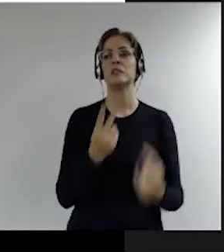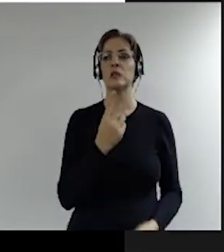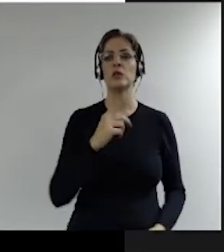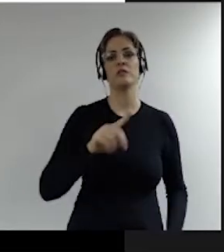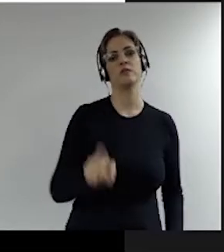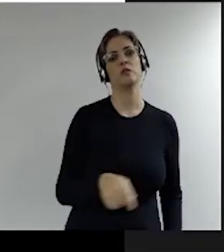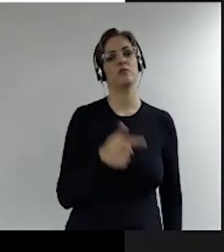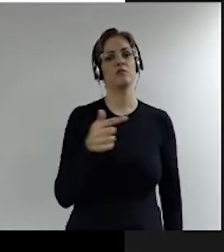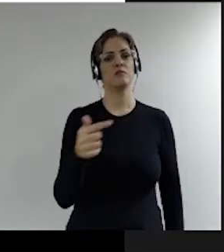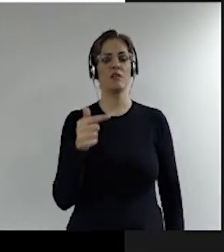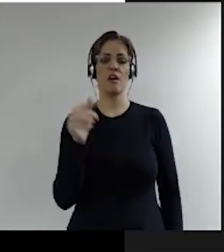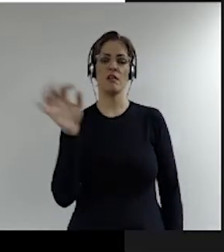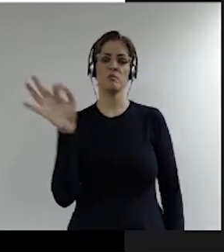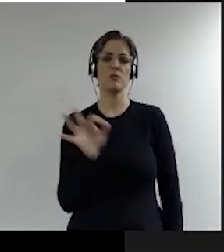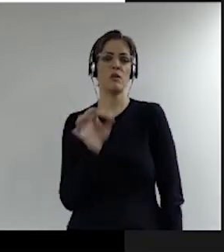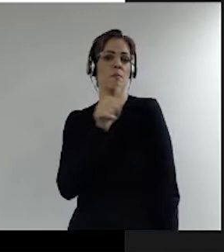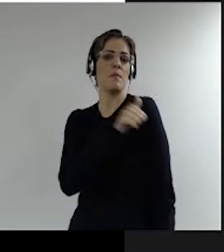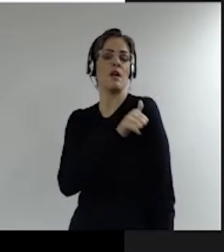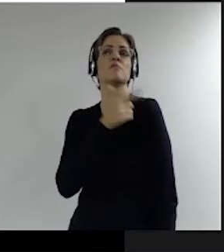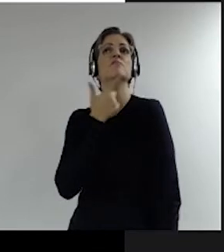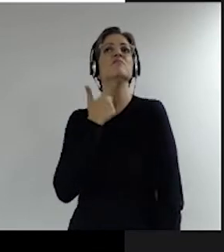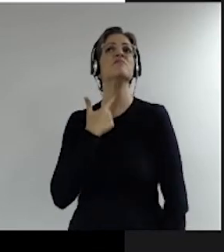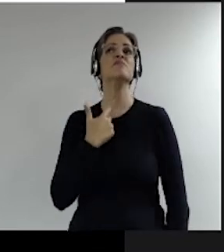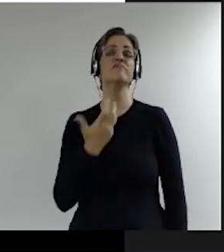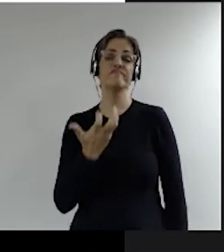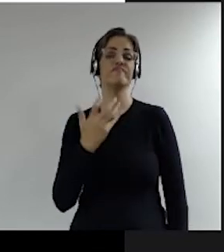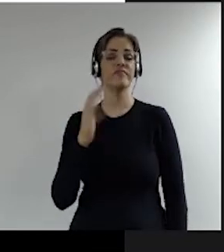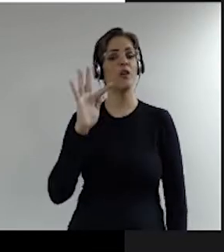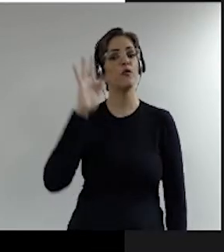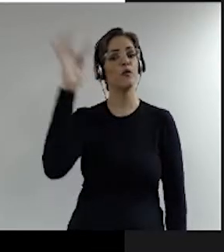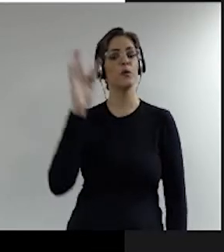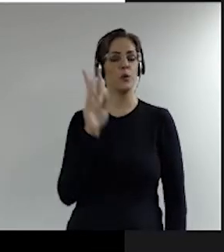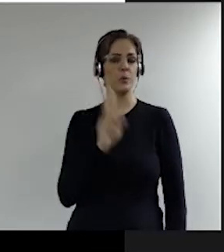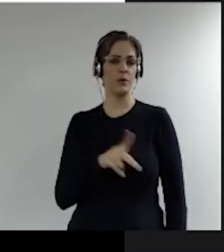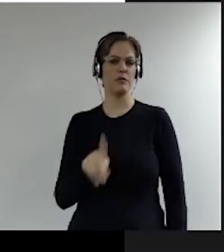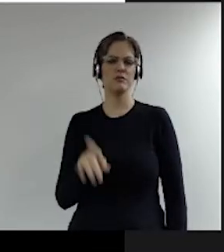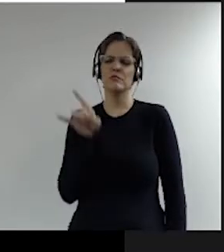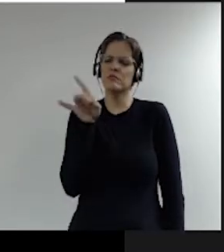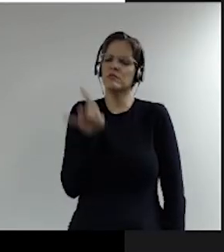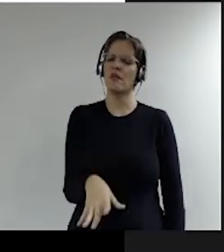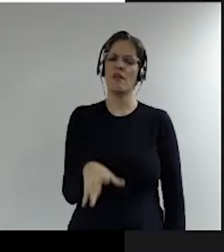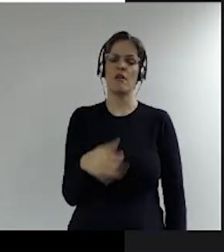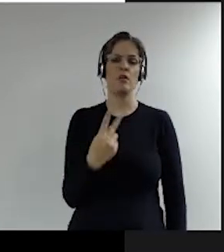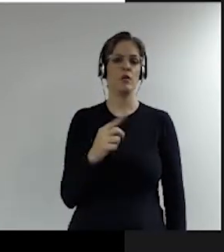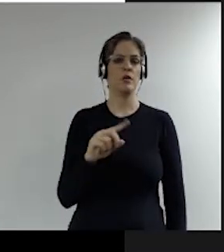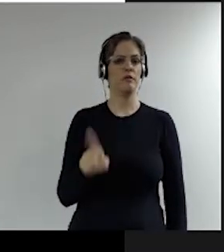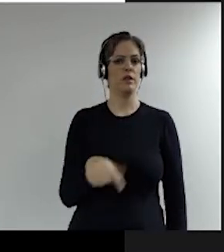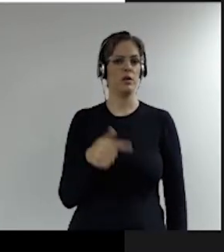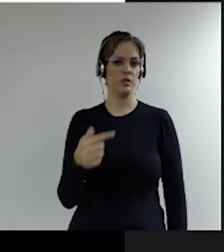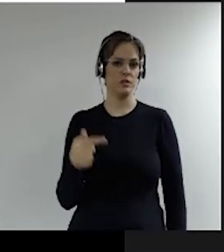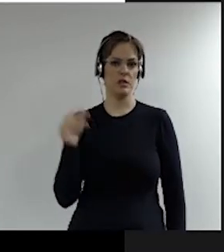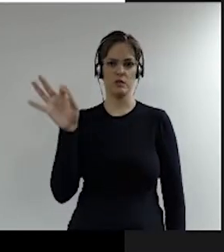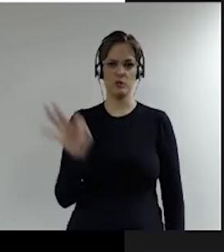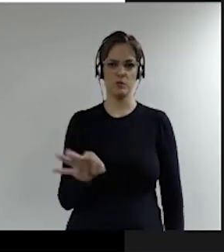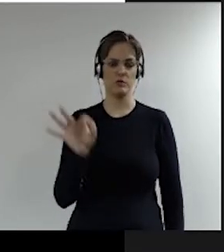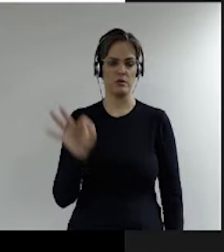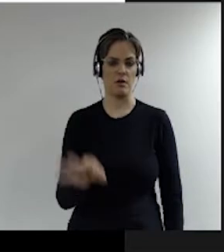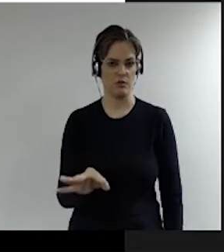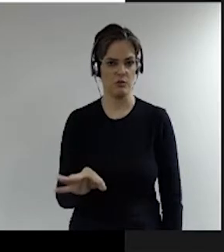dos alunos brasileiros diziam que queriam fazer educação ou se preparar para ser